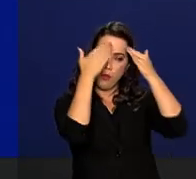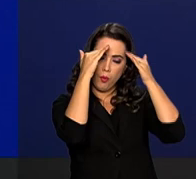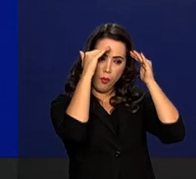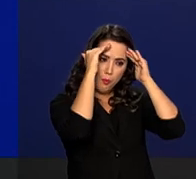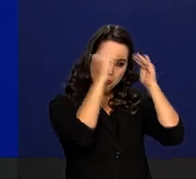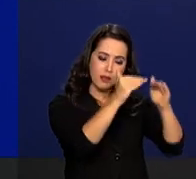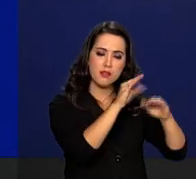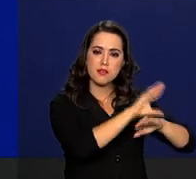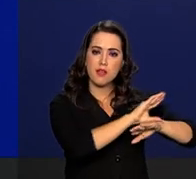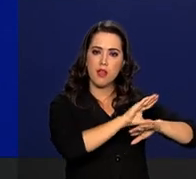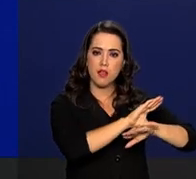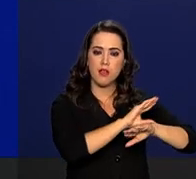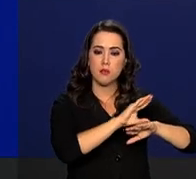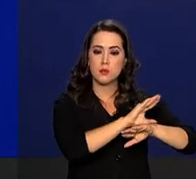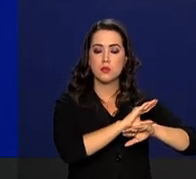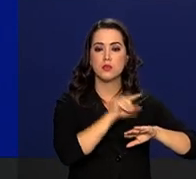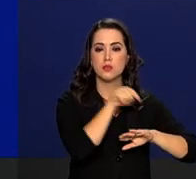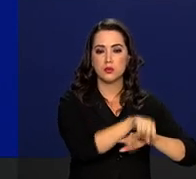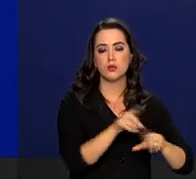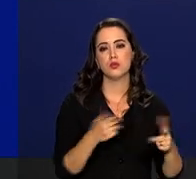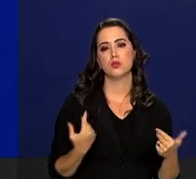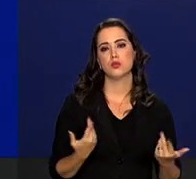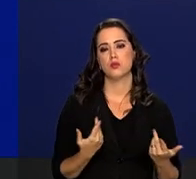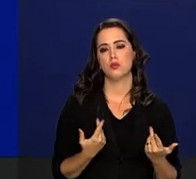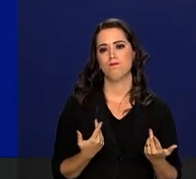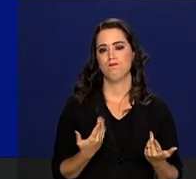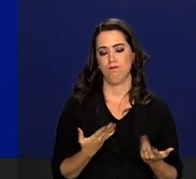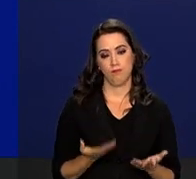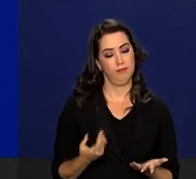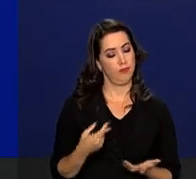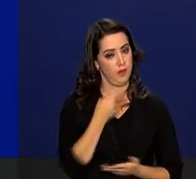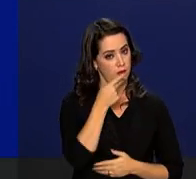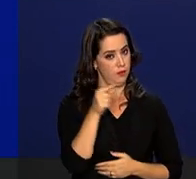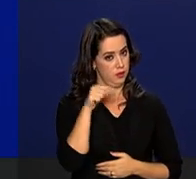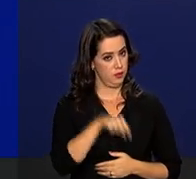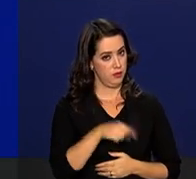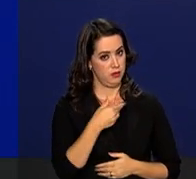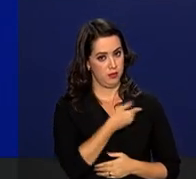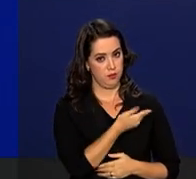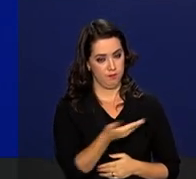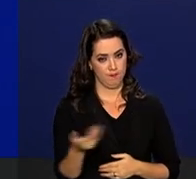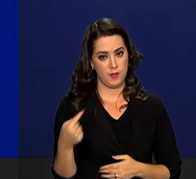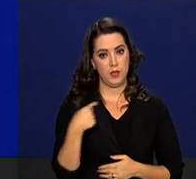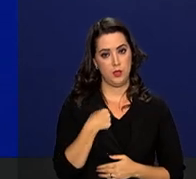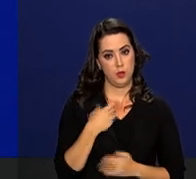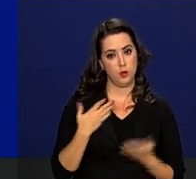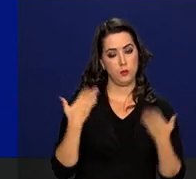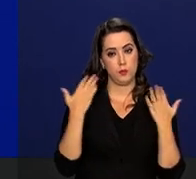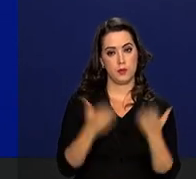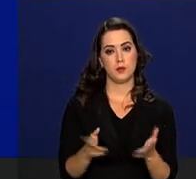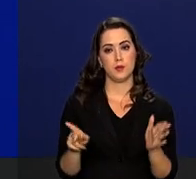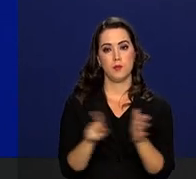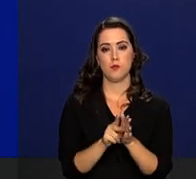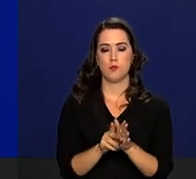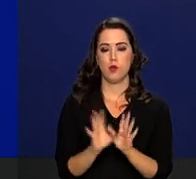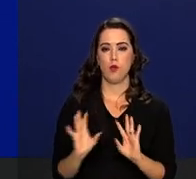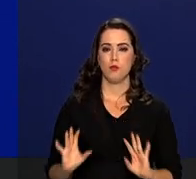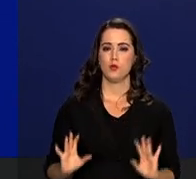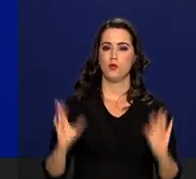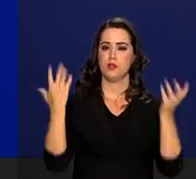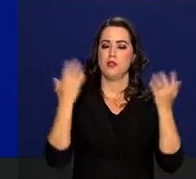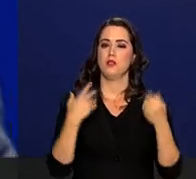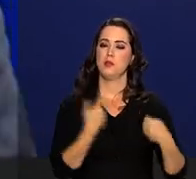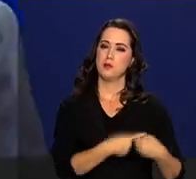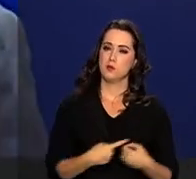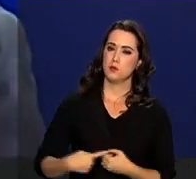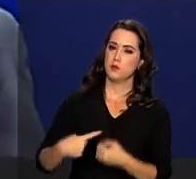da ordem jurídico-constitucional. Então, eu, quando participo de um movimento dos municípios, interessante, isso é uma